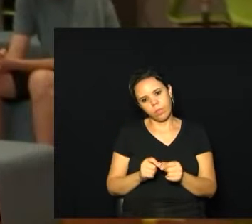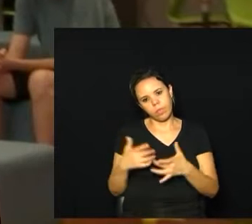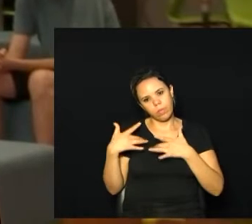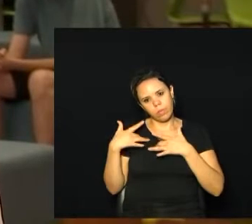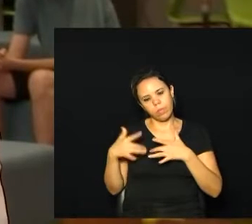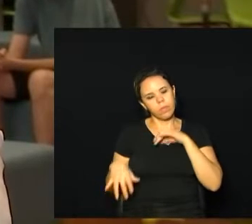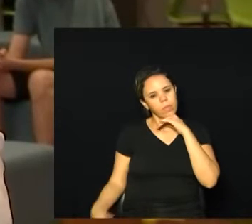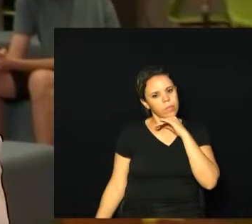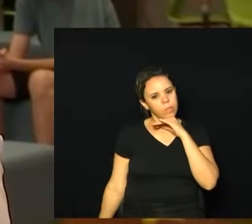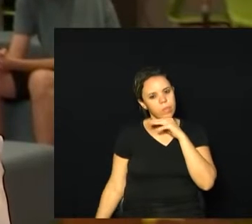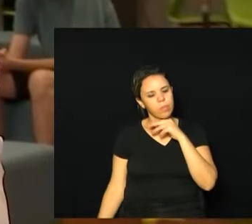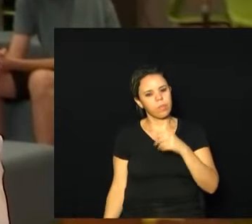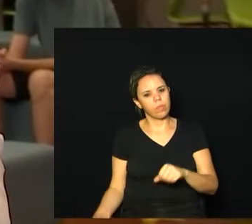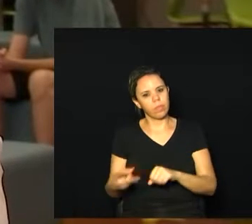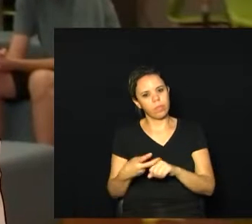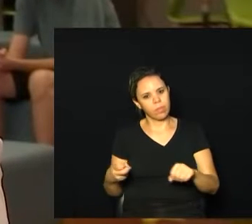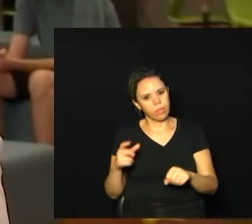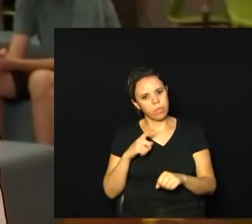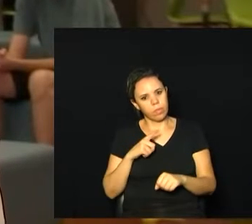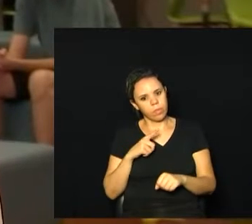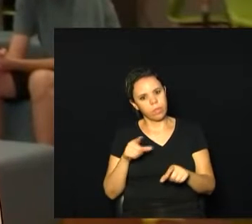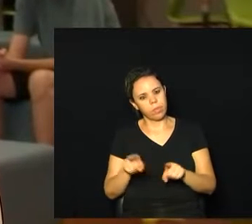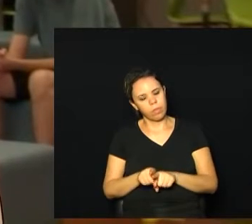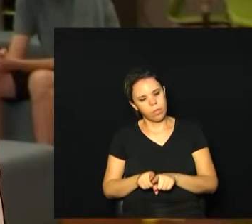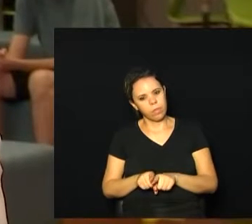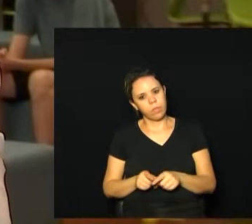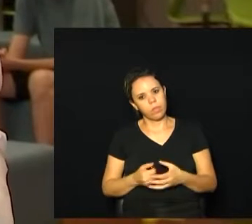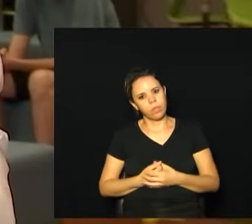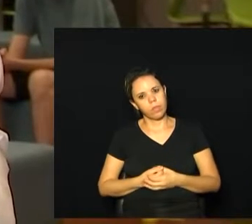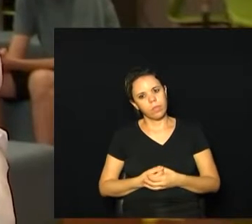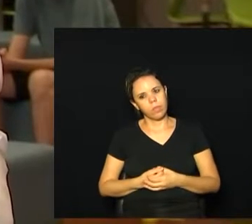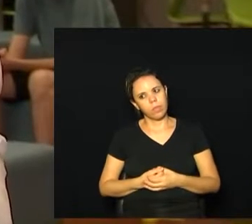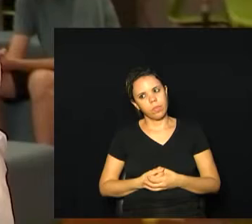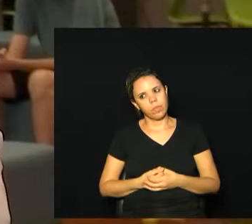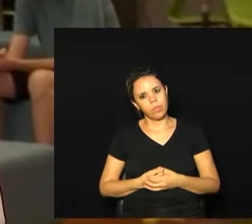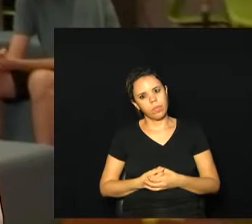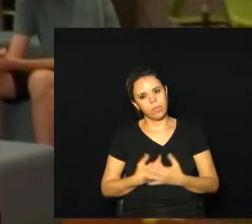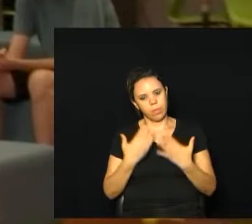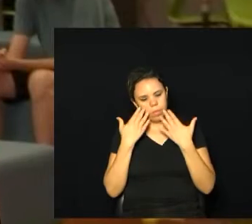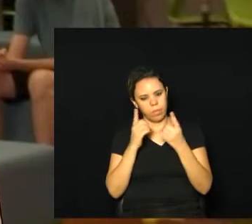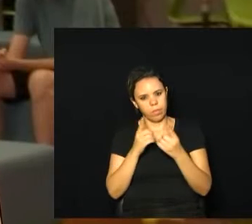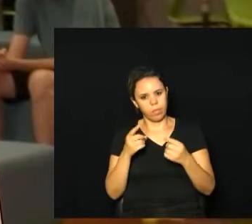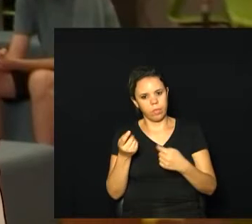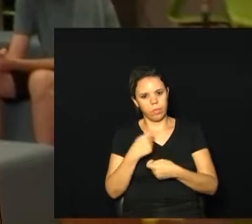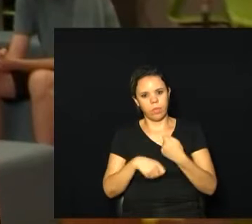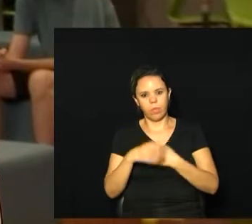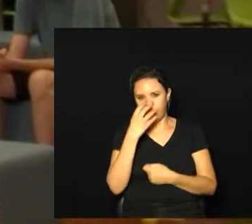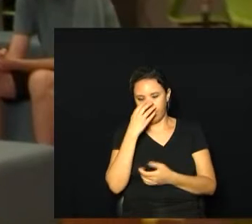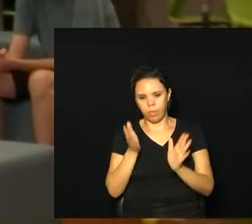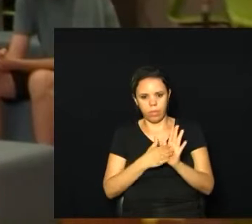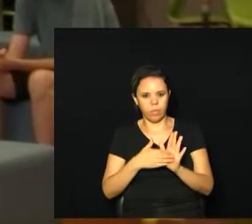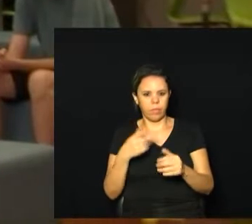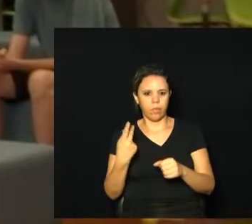de animais, e esse aplicativo ele teria também a função de prestadores de serviços do mercado pet poder ofertar